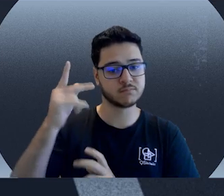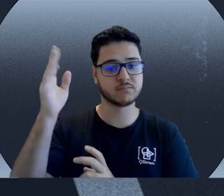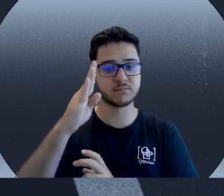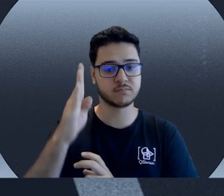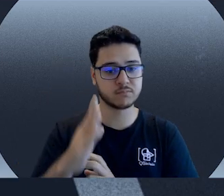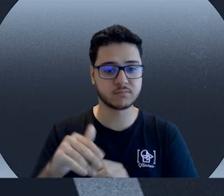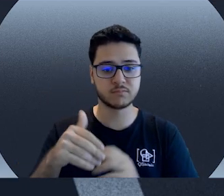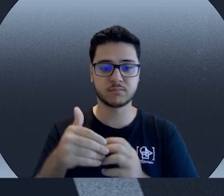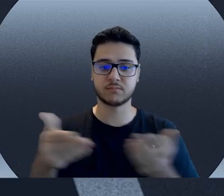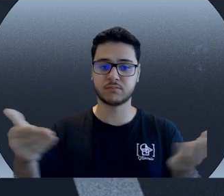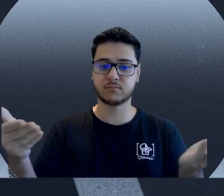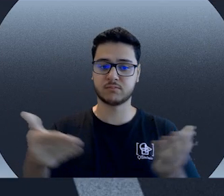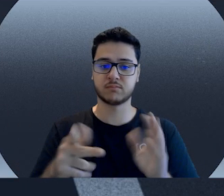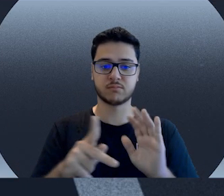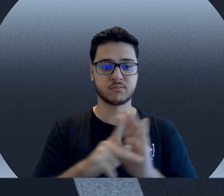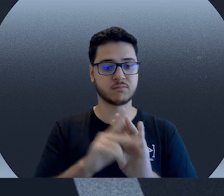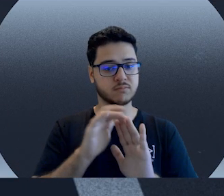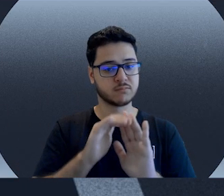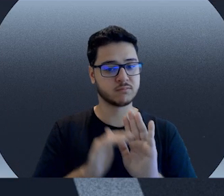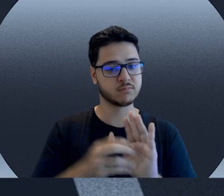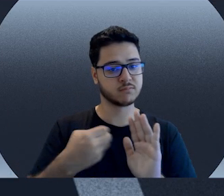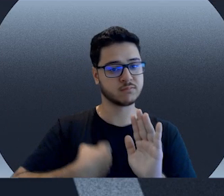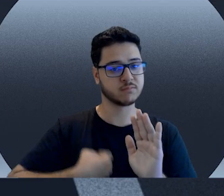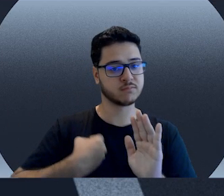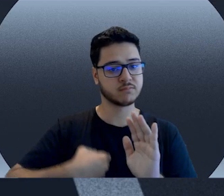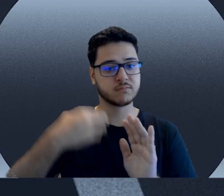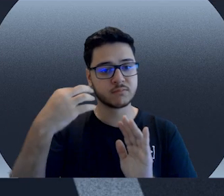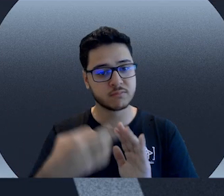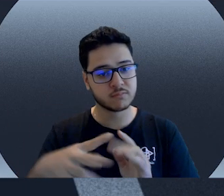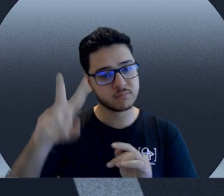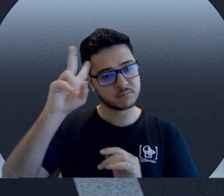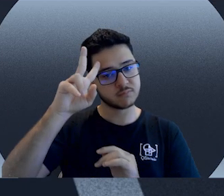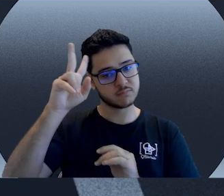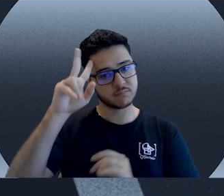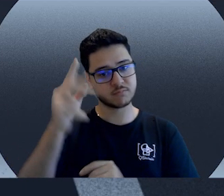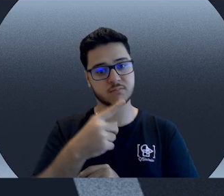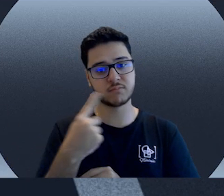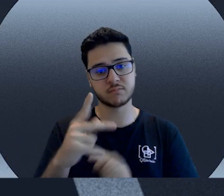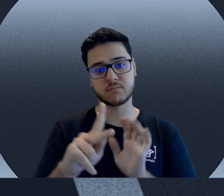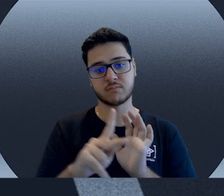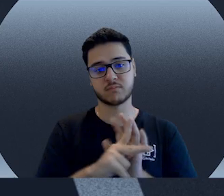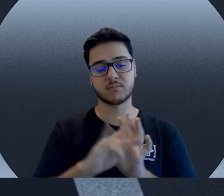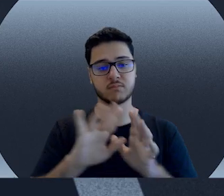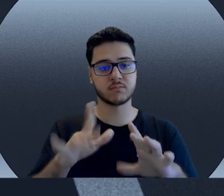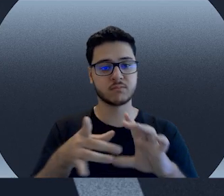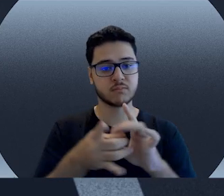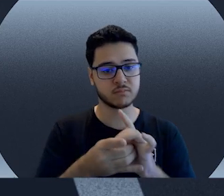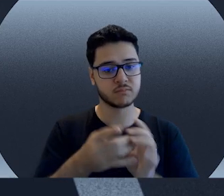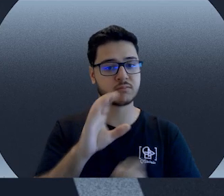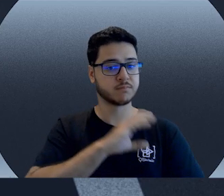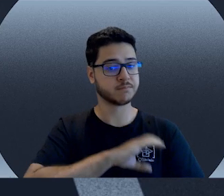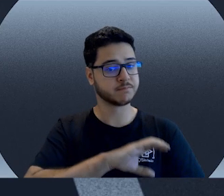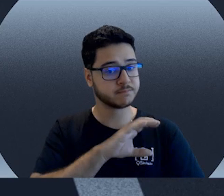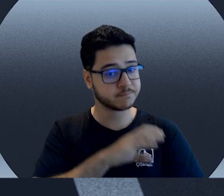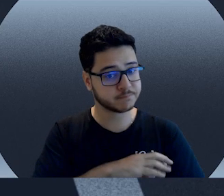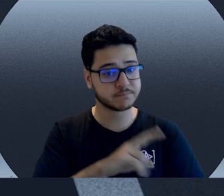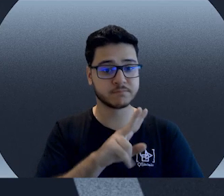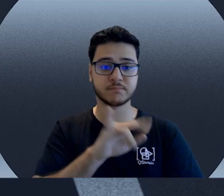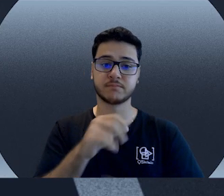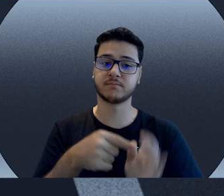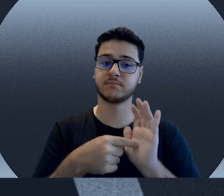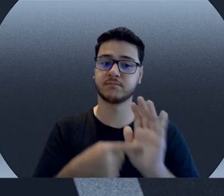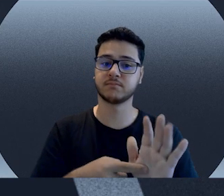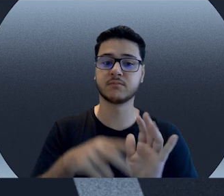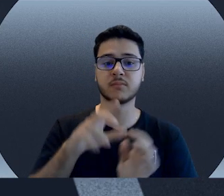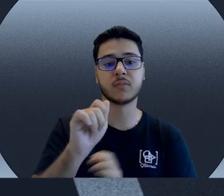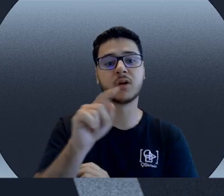Então, ela traz elementos que nos lembram muito a própria colonização portuguesa. Ela vai trazer muito